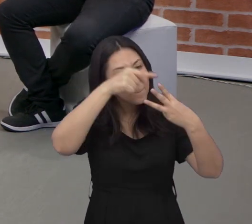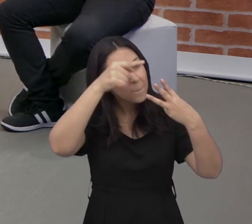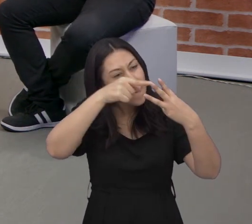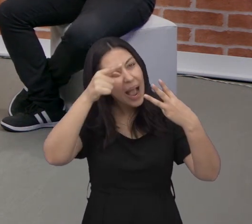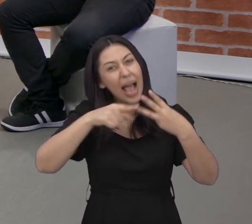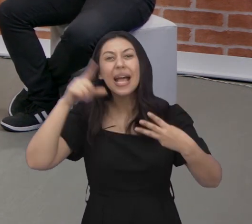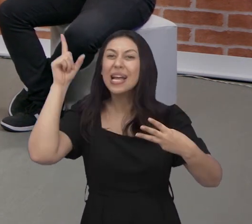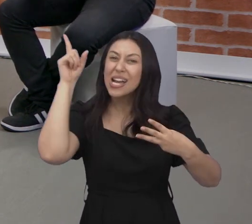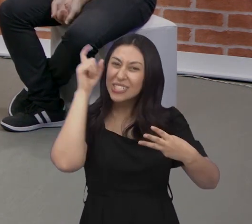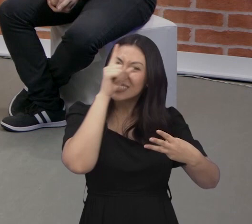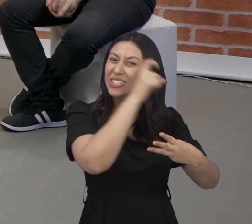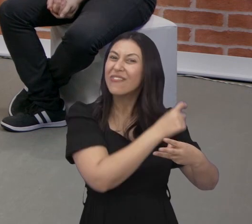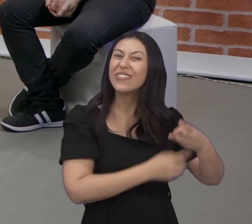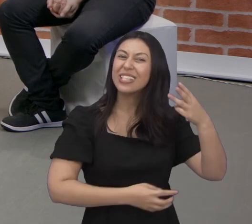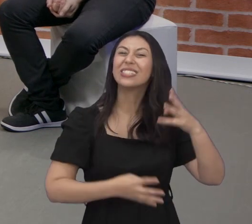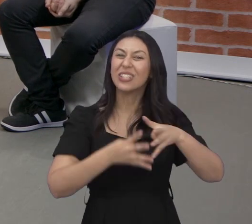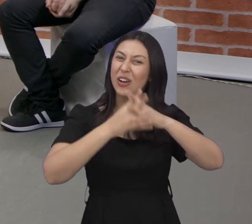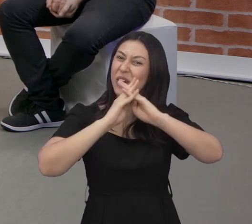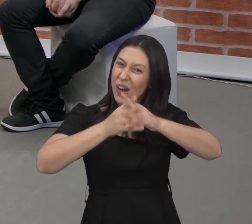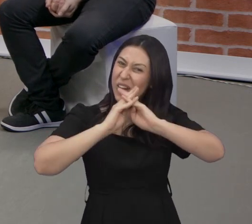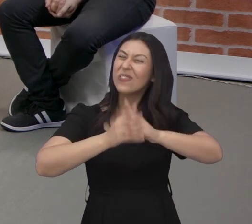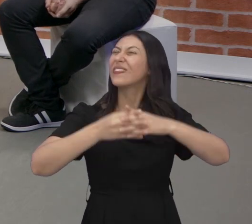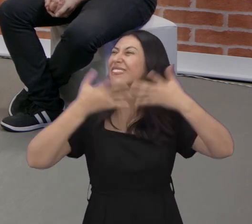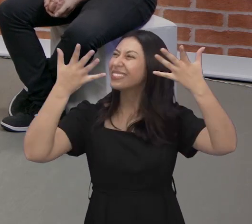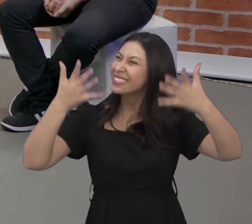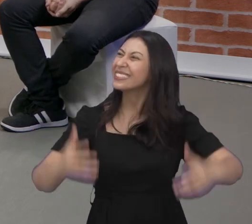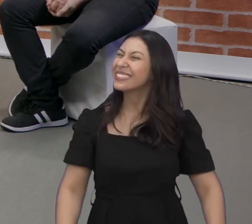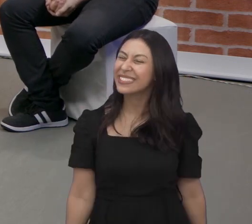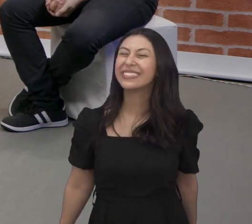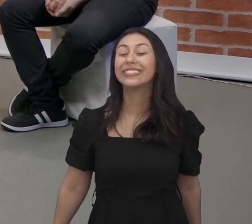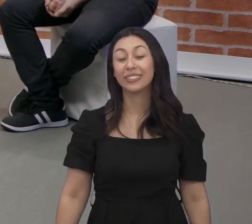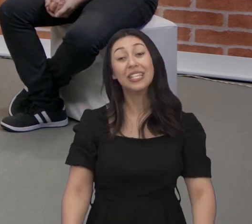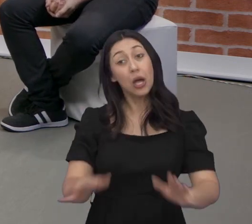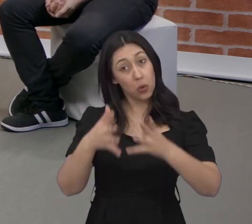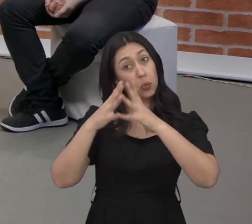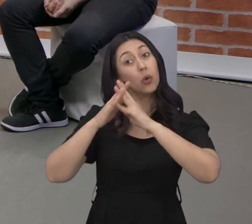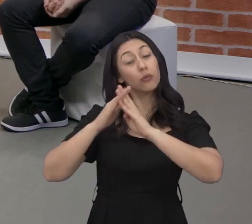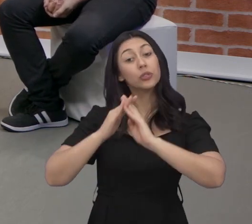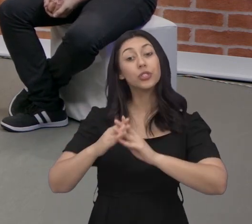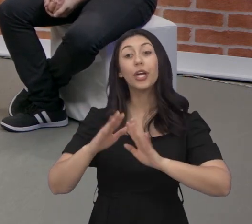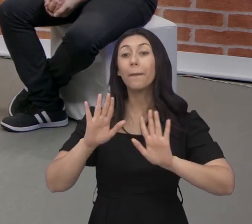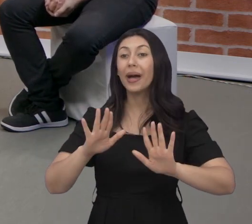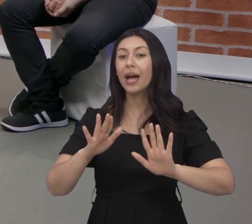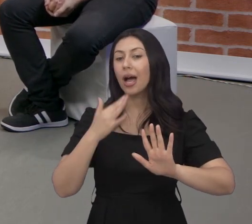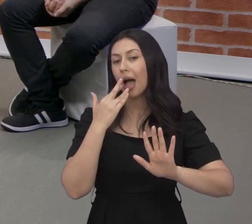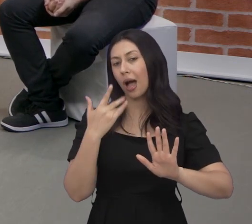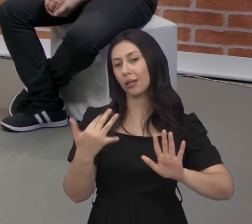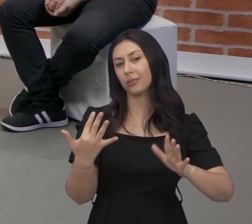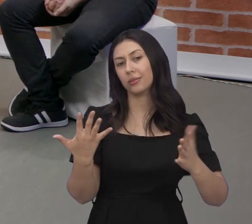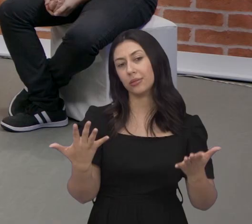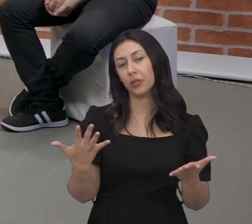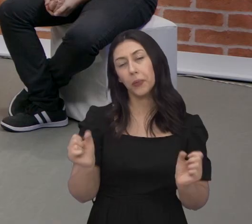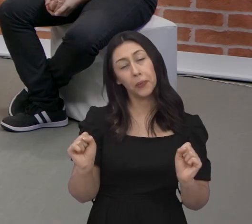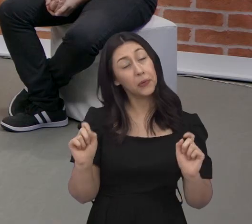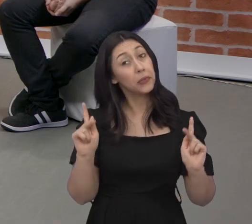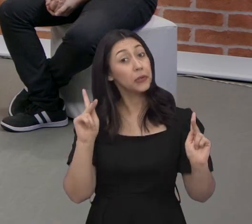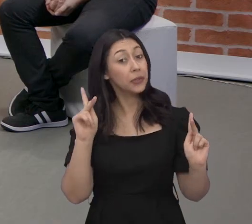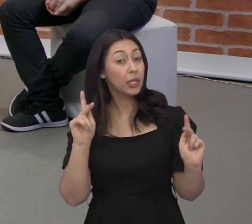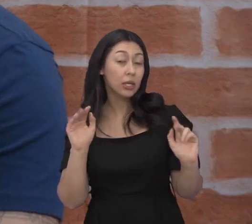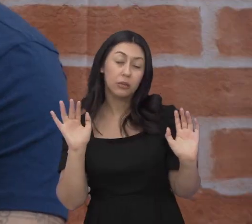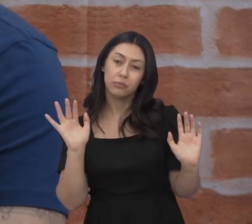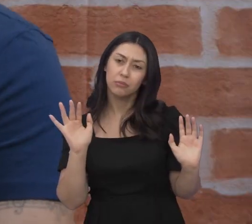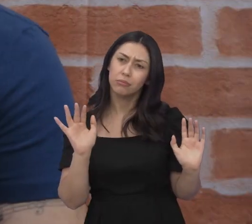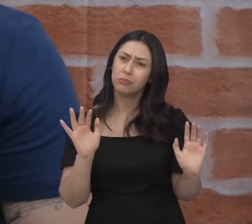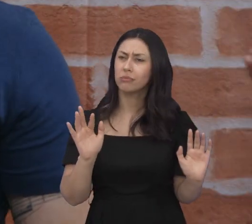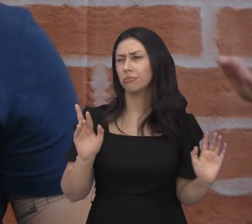fosse minimamente confundir. Mas não deu. Será Mas, que é ó, mas essa associação? confundiu. Tanto é que a questão da cor faria todo sentido, né? É, Mas... sim.